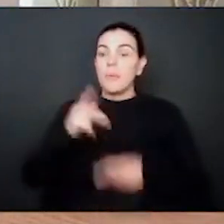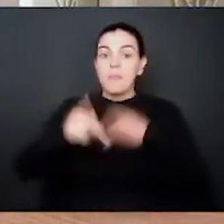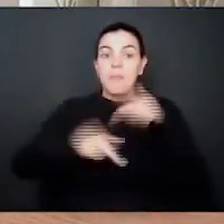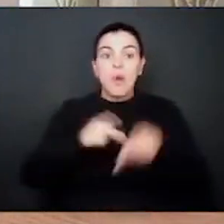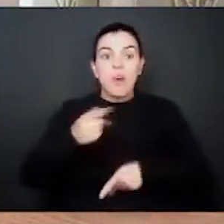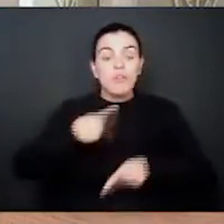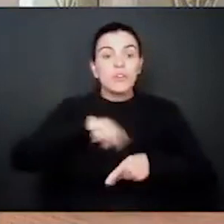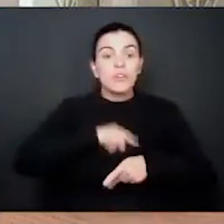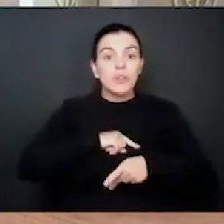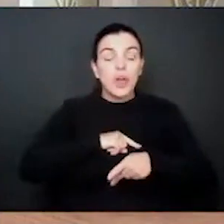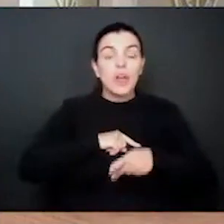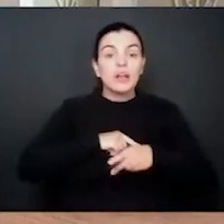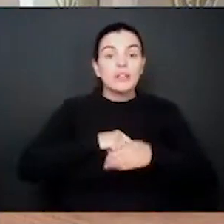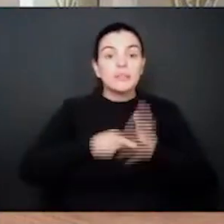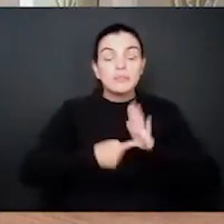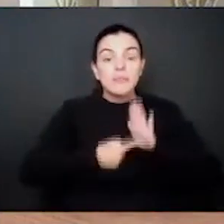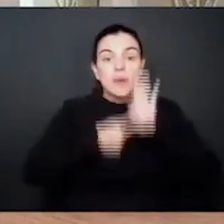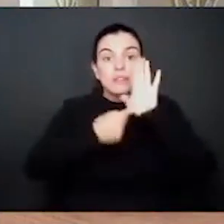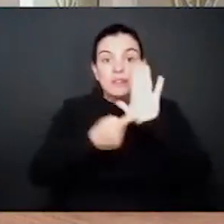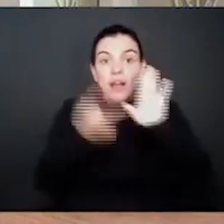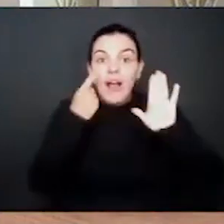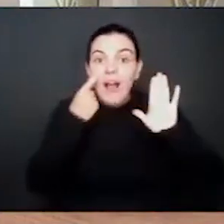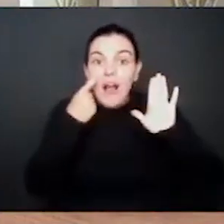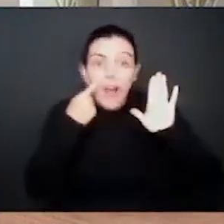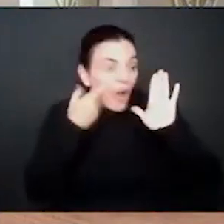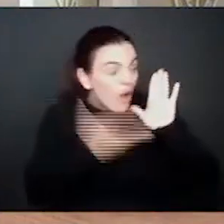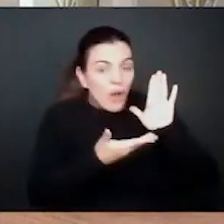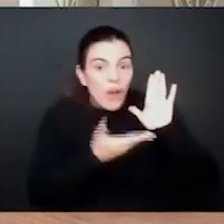tem o desenvolvimento das crianças